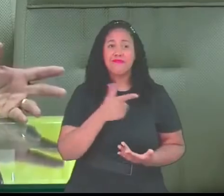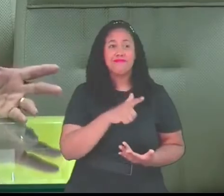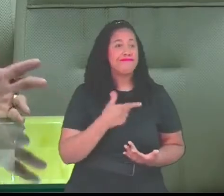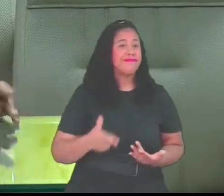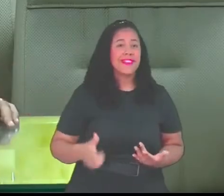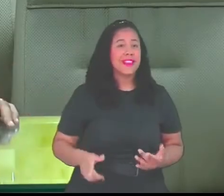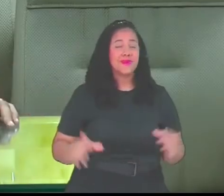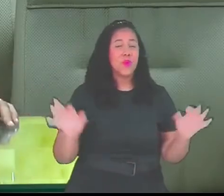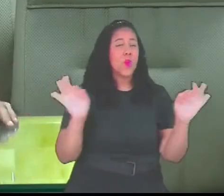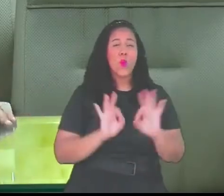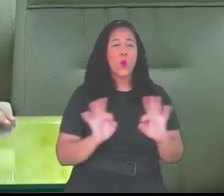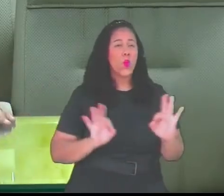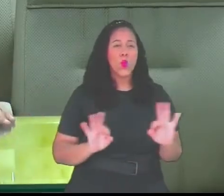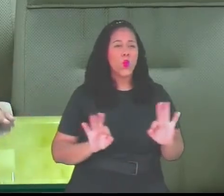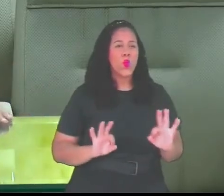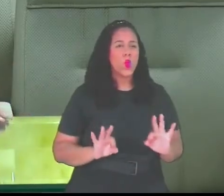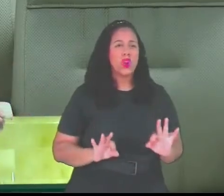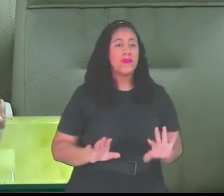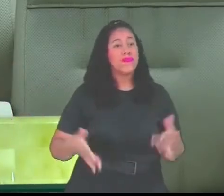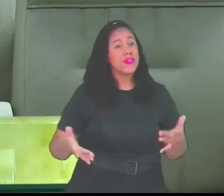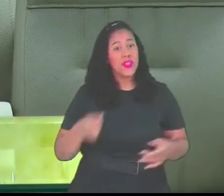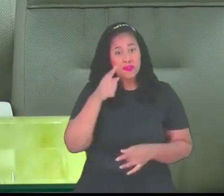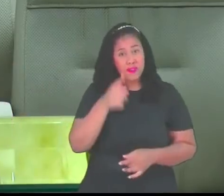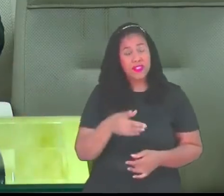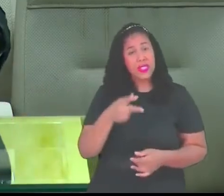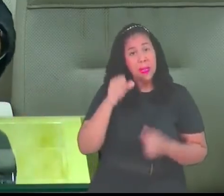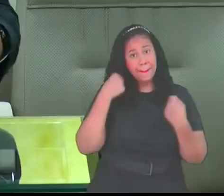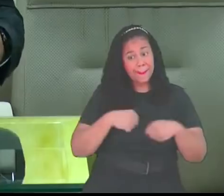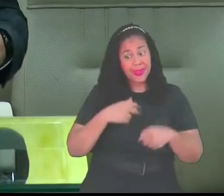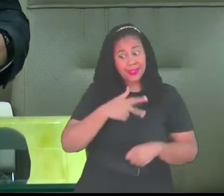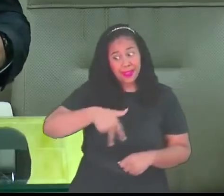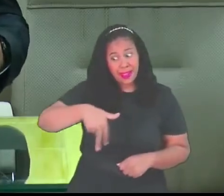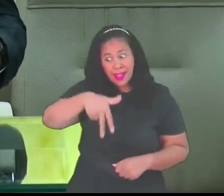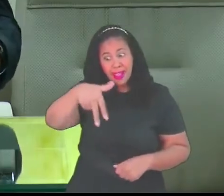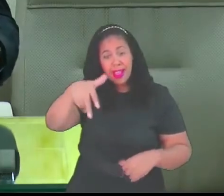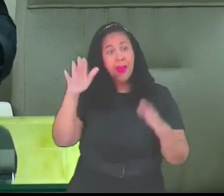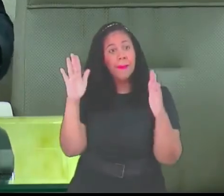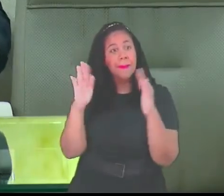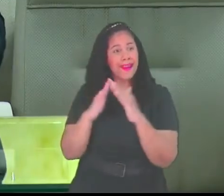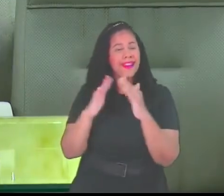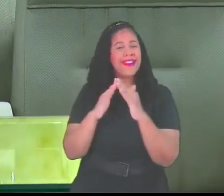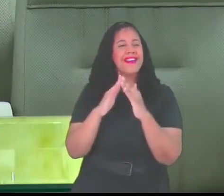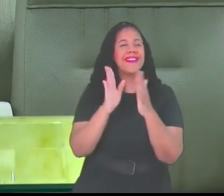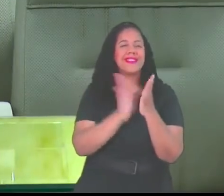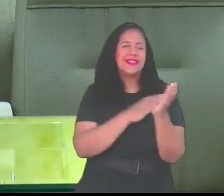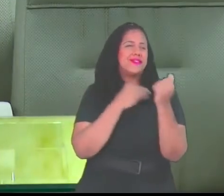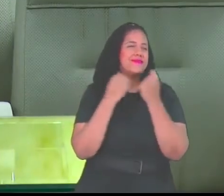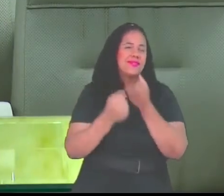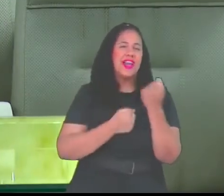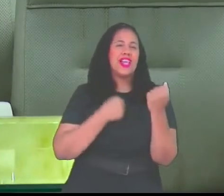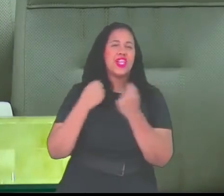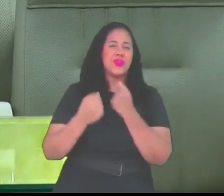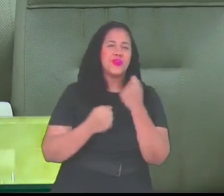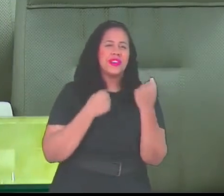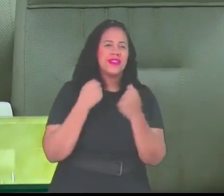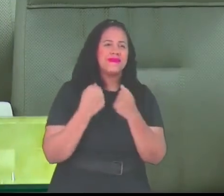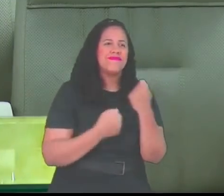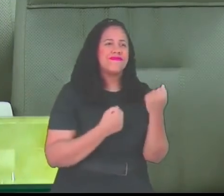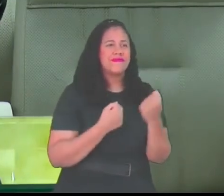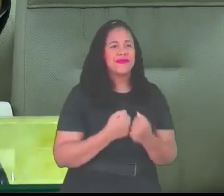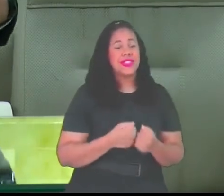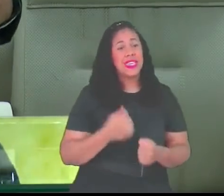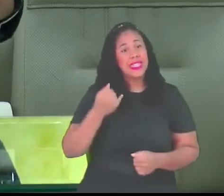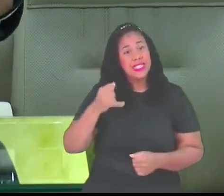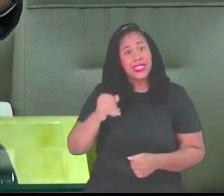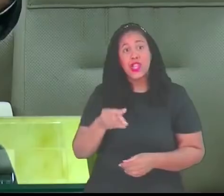Ninguém. Então você tem que ir para casa. Aleluia. Se não